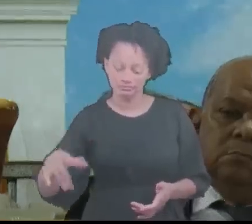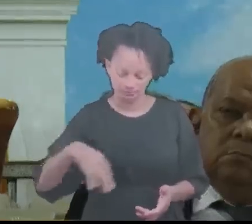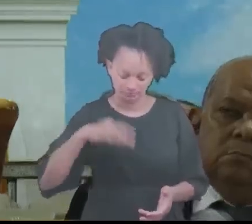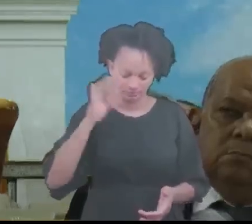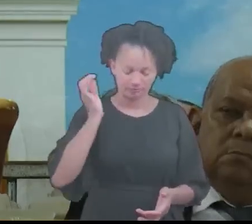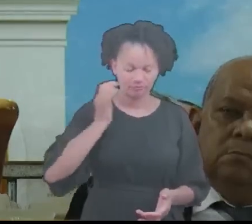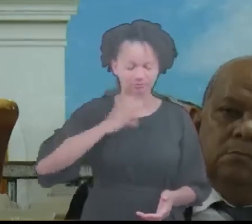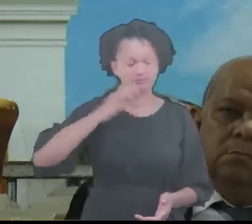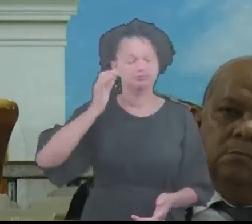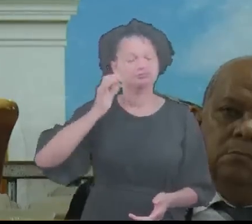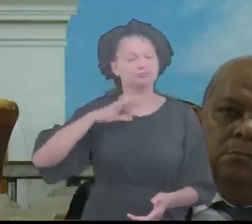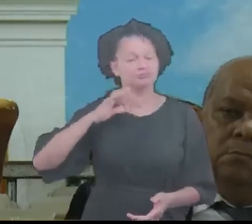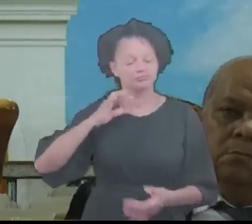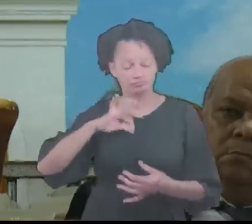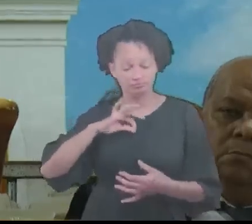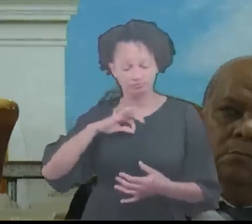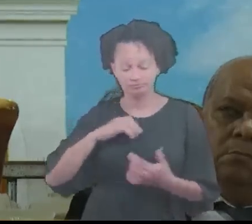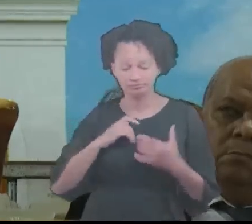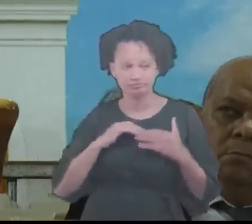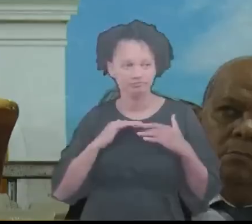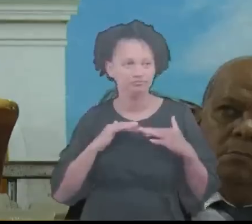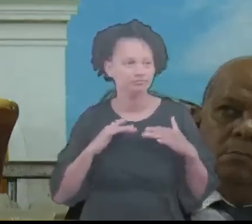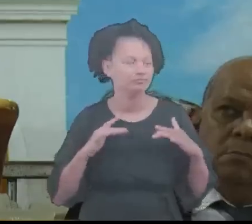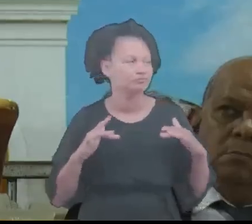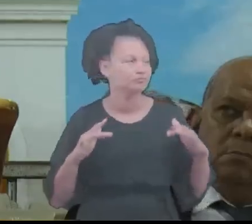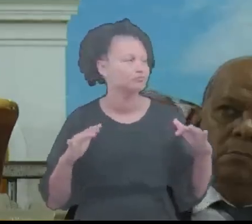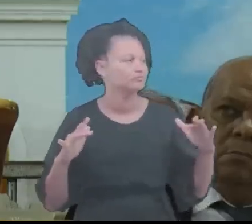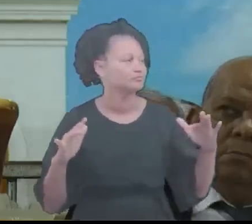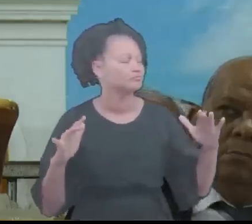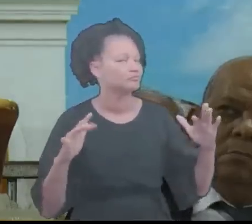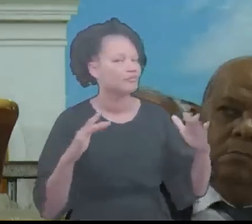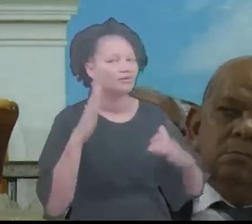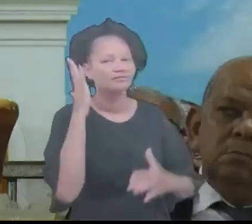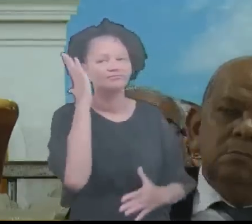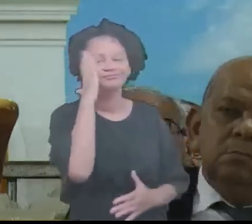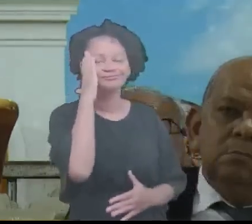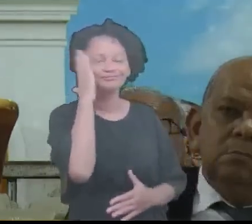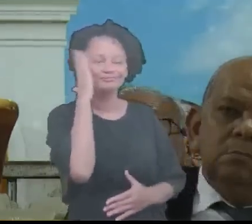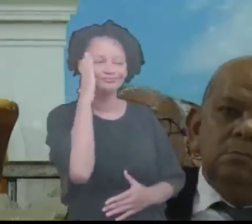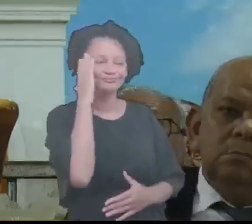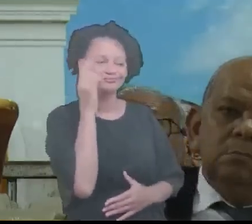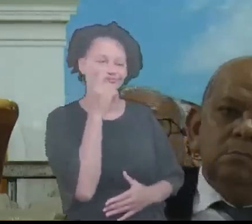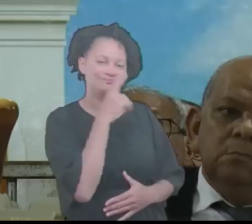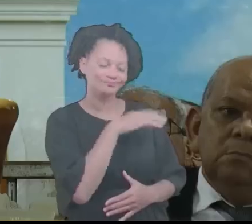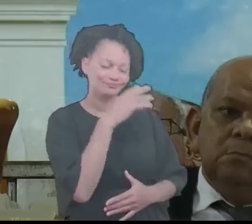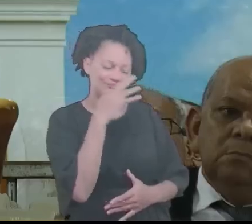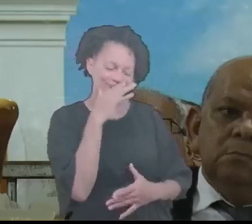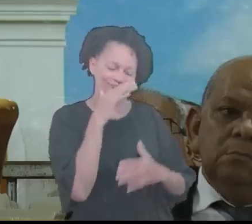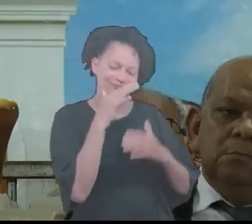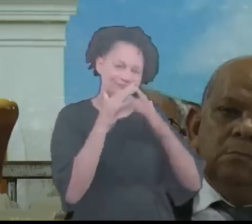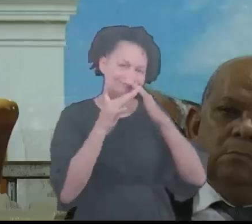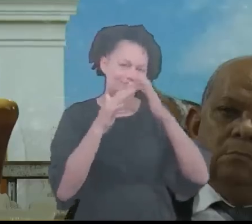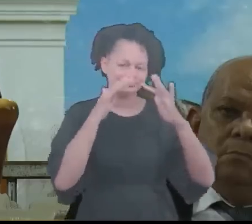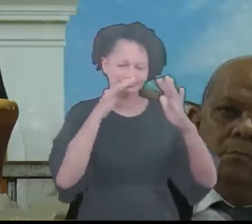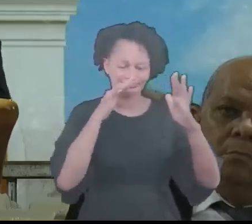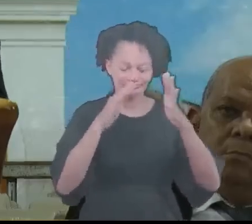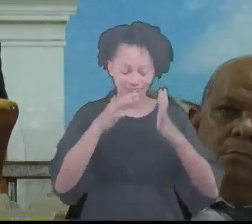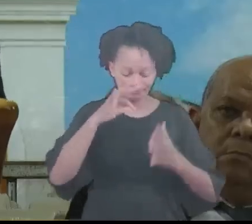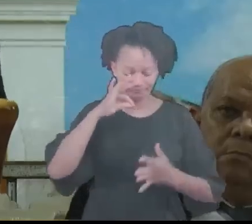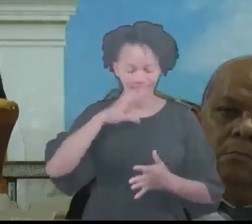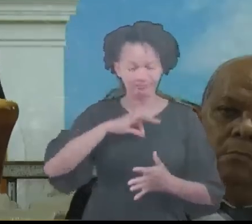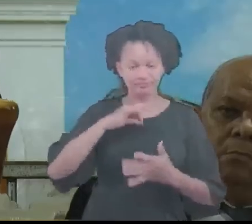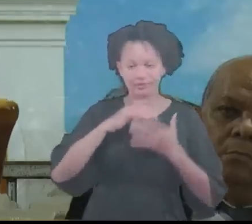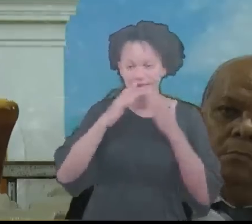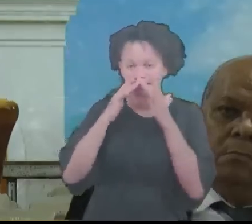saquitel de mirra no seio, todo mundo sabia que ela tinha um saquitel de mirra no seio,